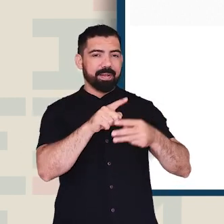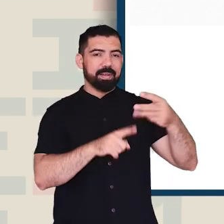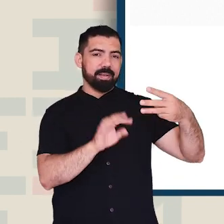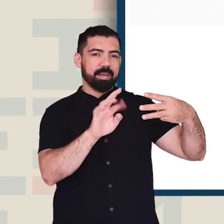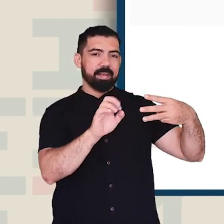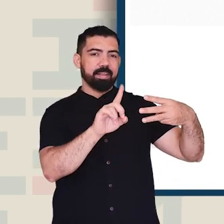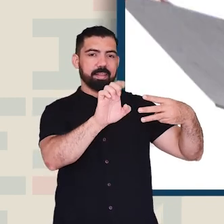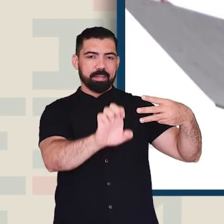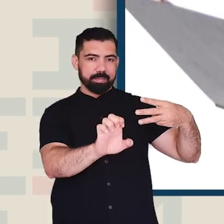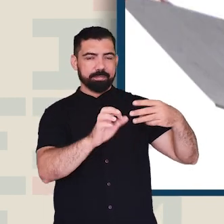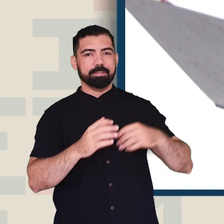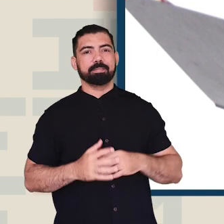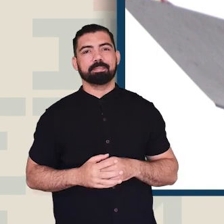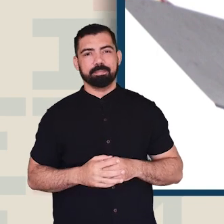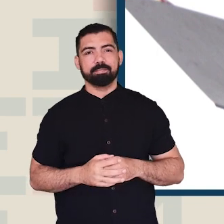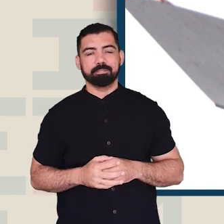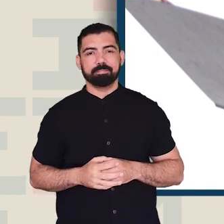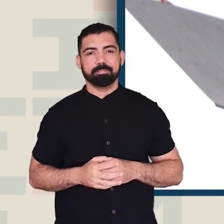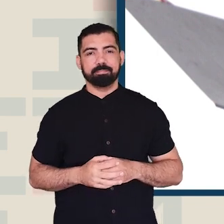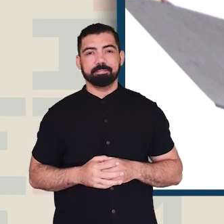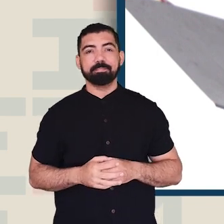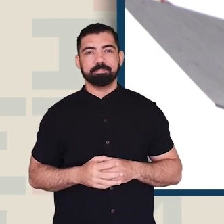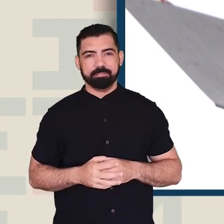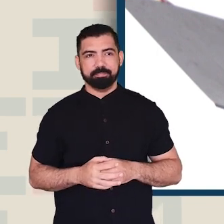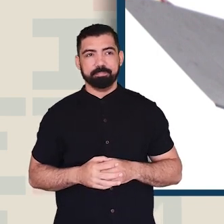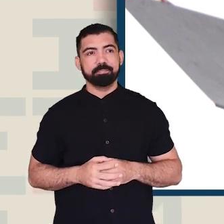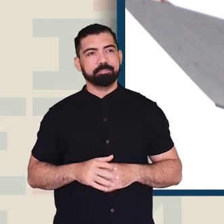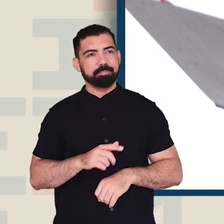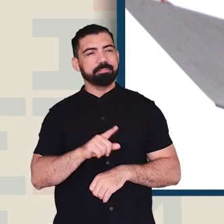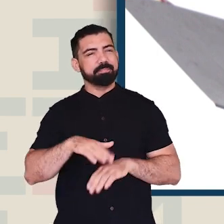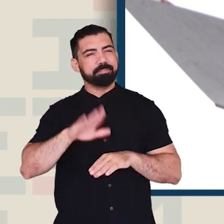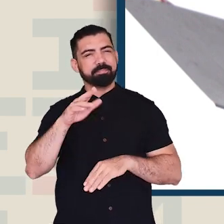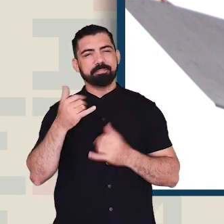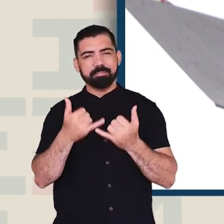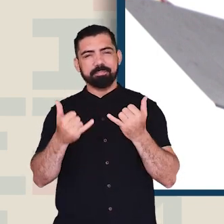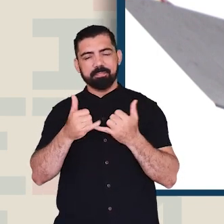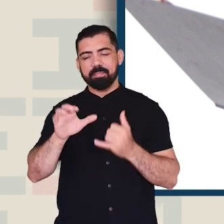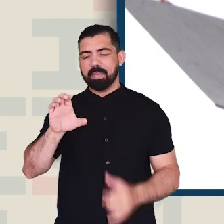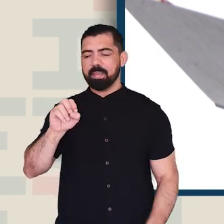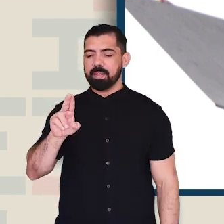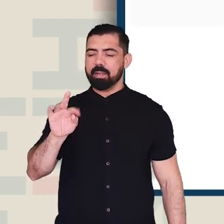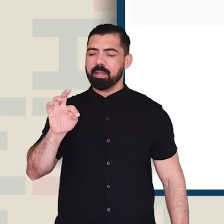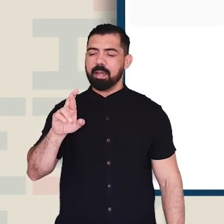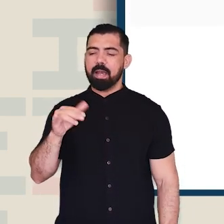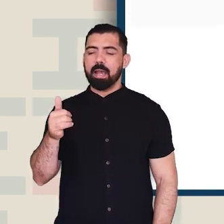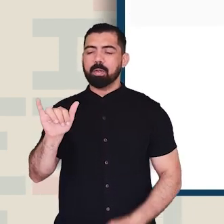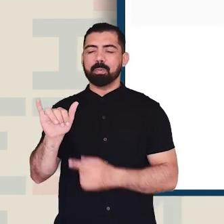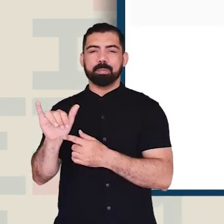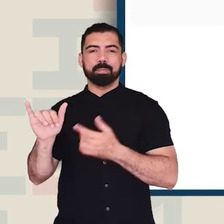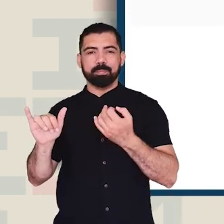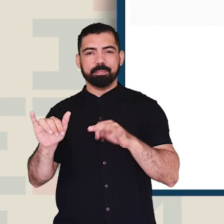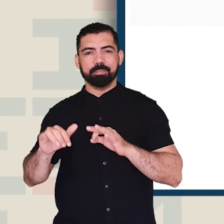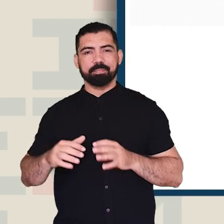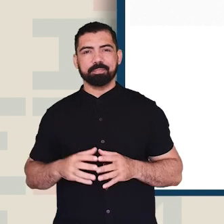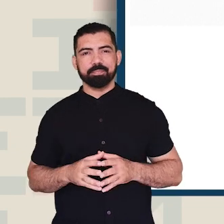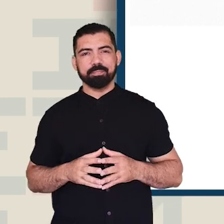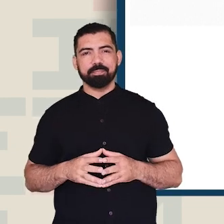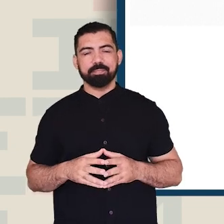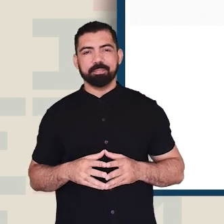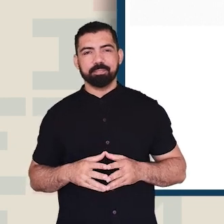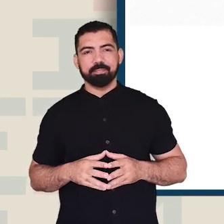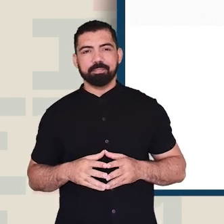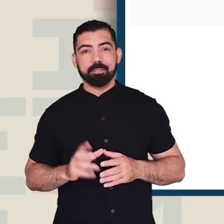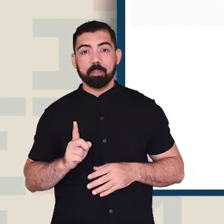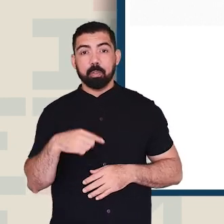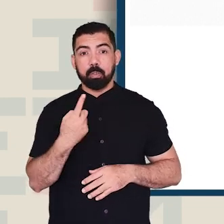Ou seja, uma utilidade melódica da tríade, uma coisa mais country, né? Então aqui, seguindo